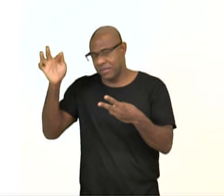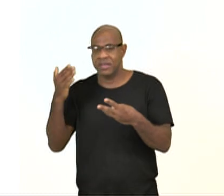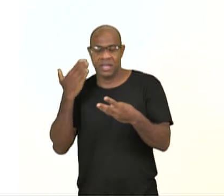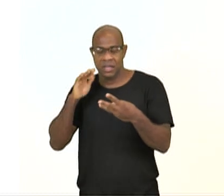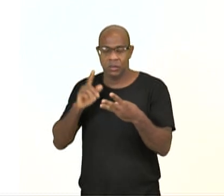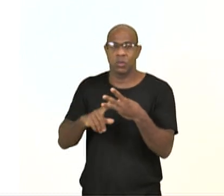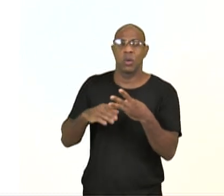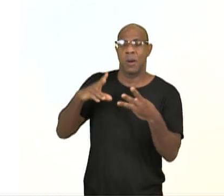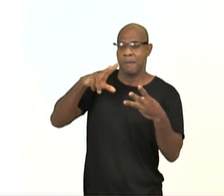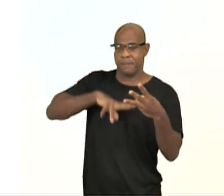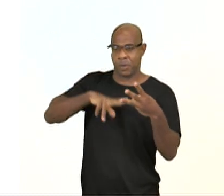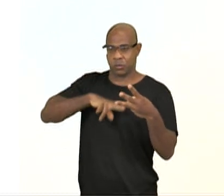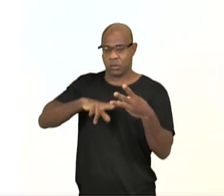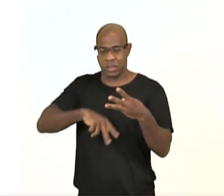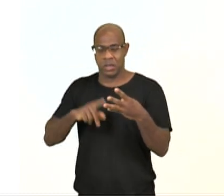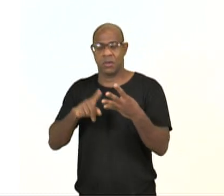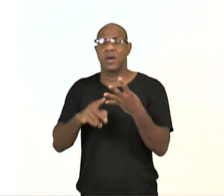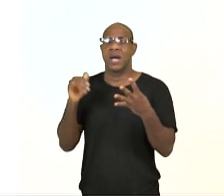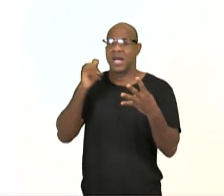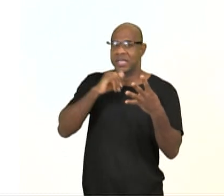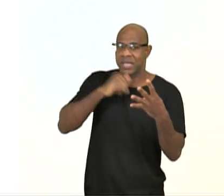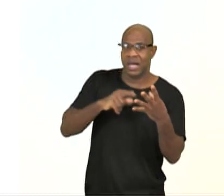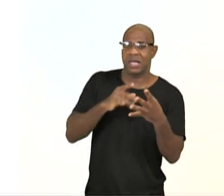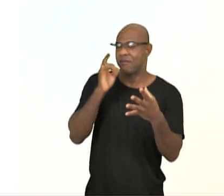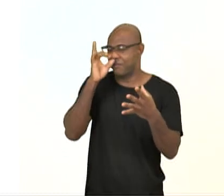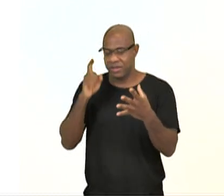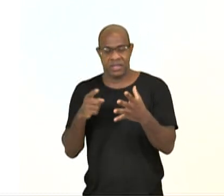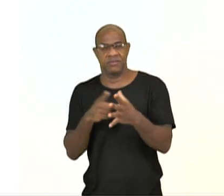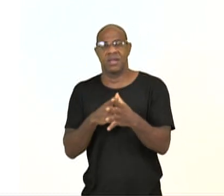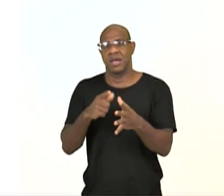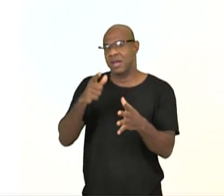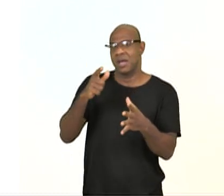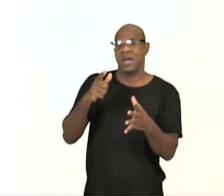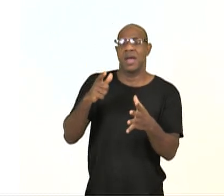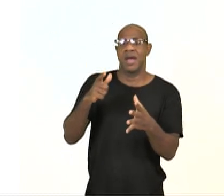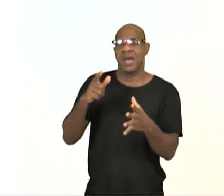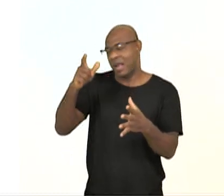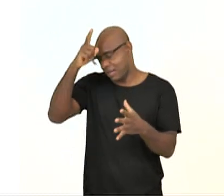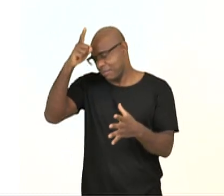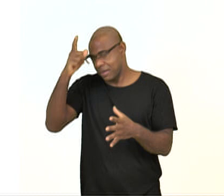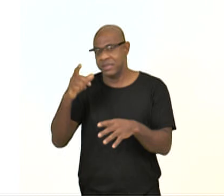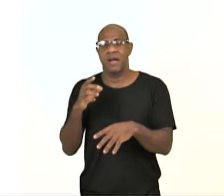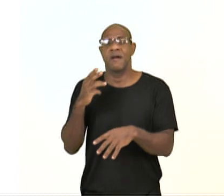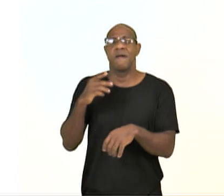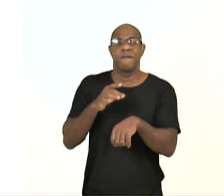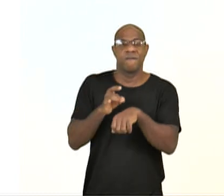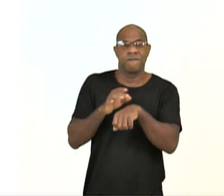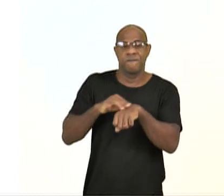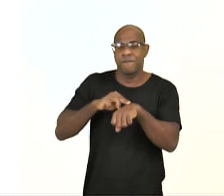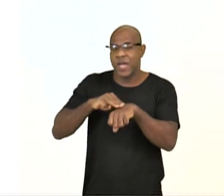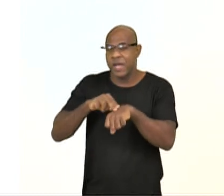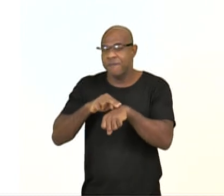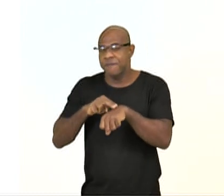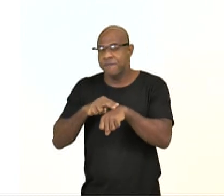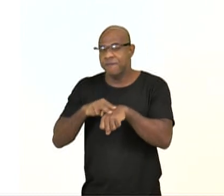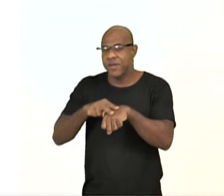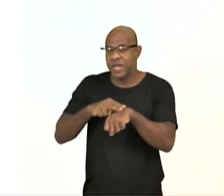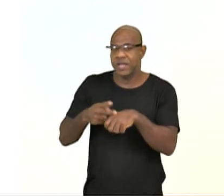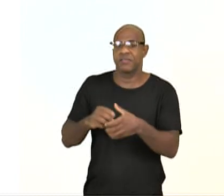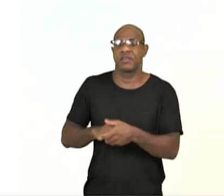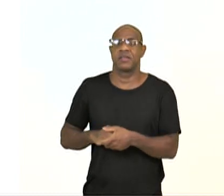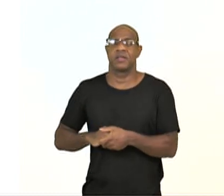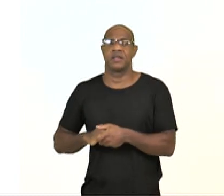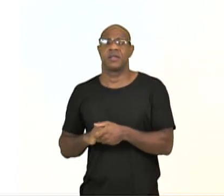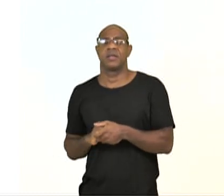eles se estabeleceram. A Itália no verde, a Alemanha no verdinho mais claro, a Espanha no amarelinho e em rosinha